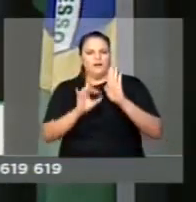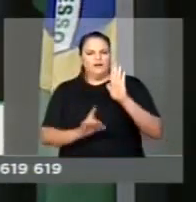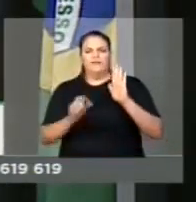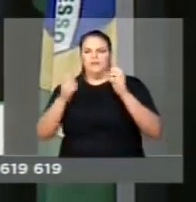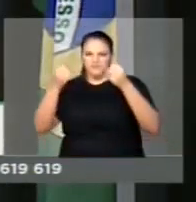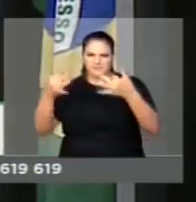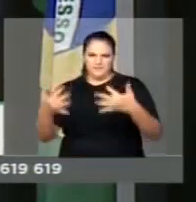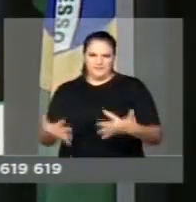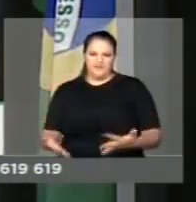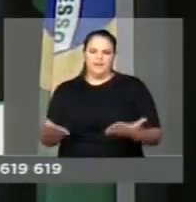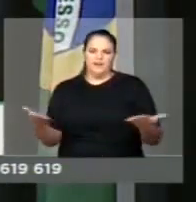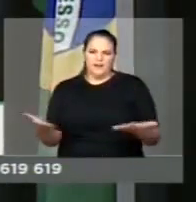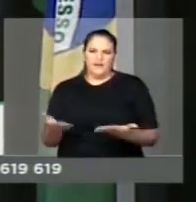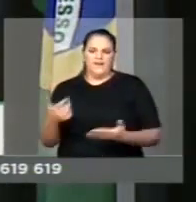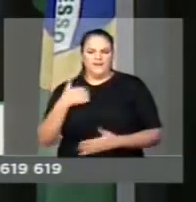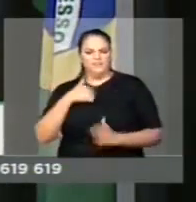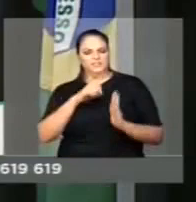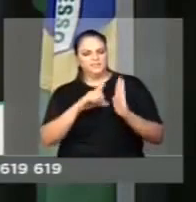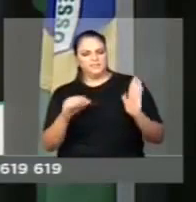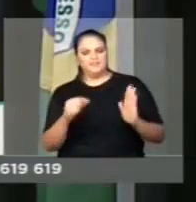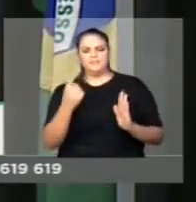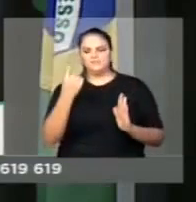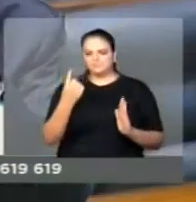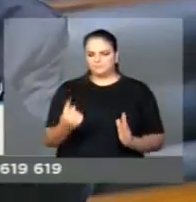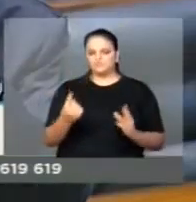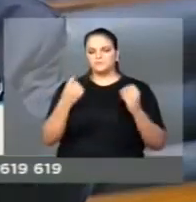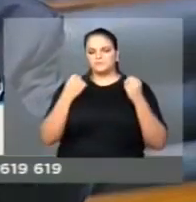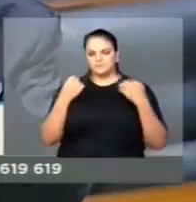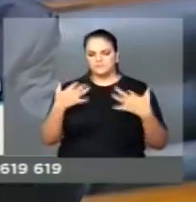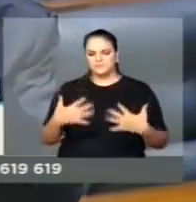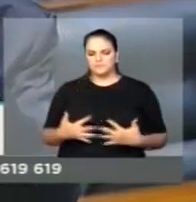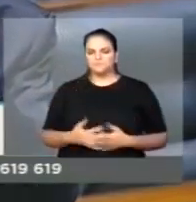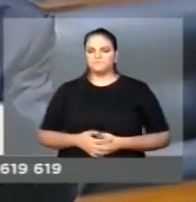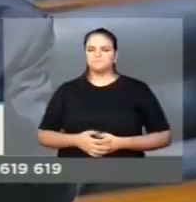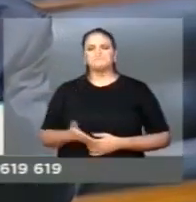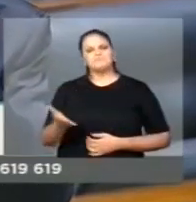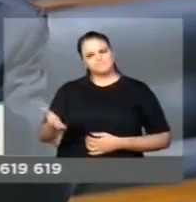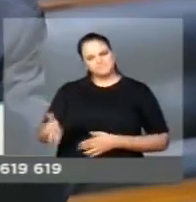líder Jordi, concedo a parte a Vossa Excelência. Muito obrigado, deputado